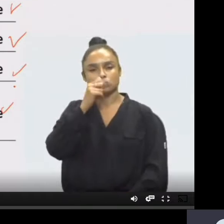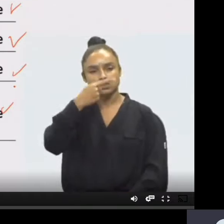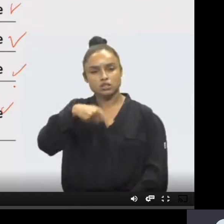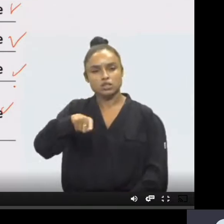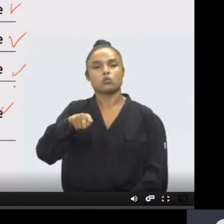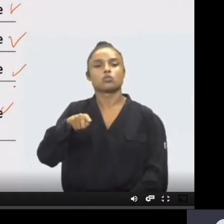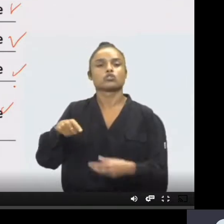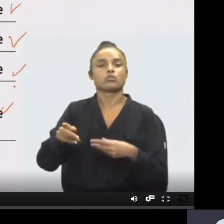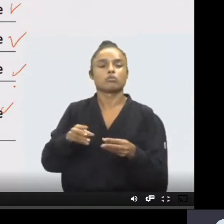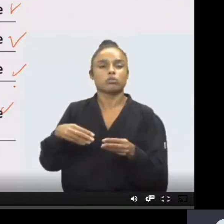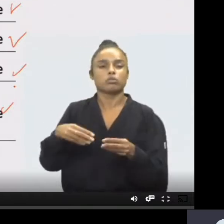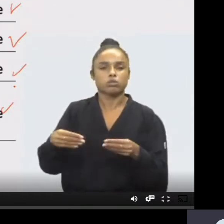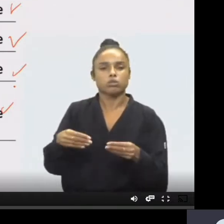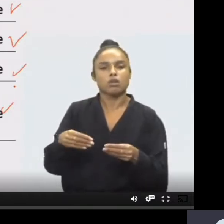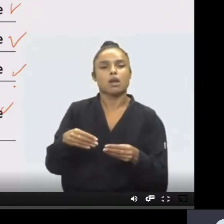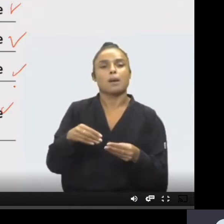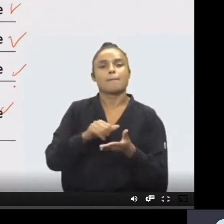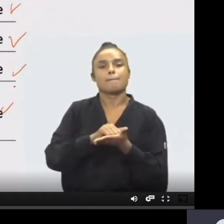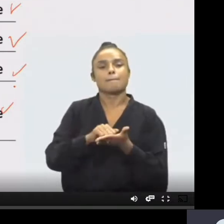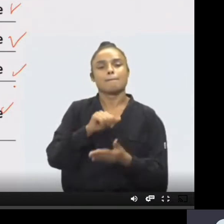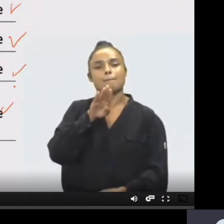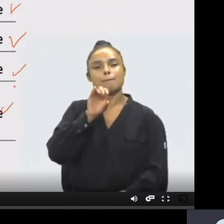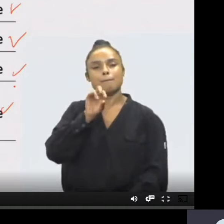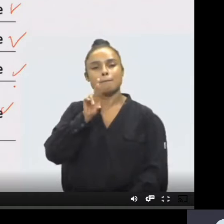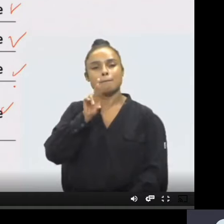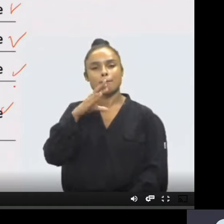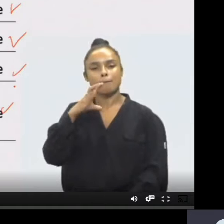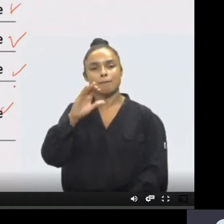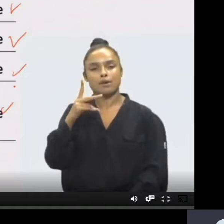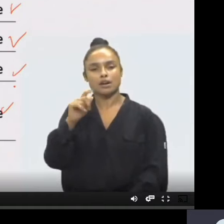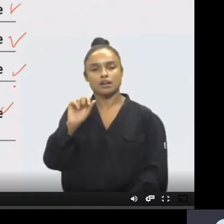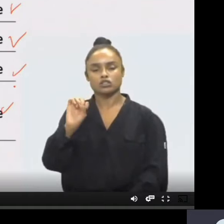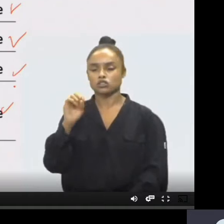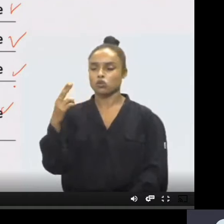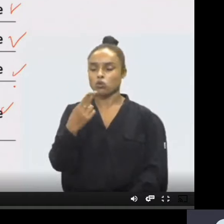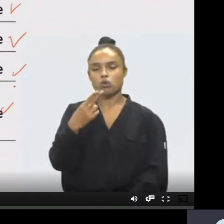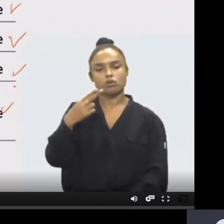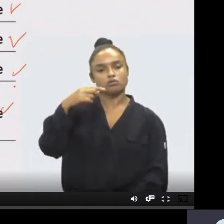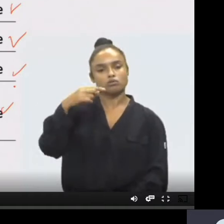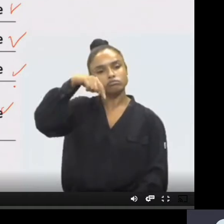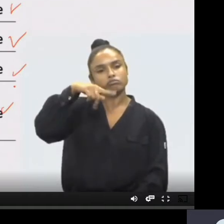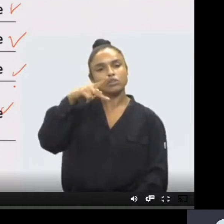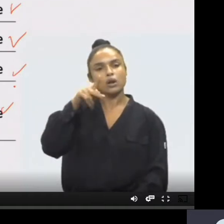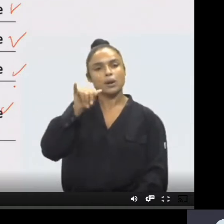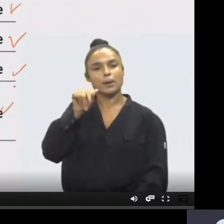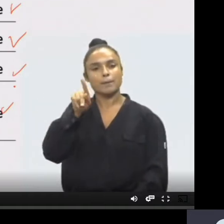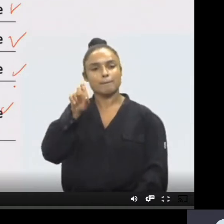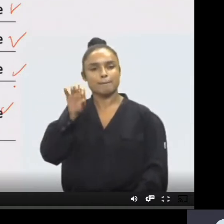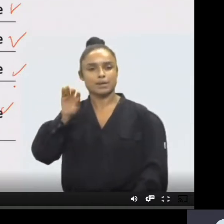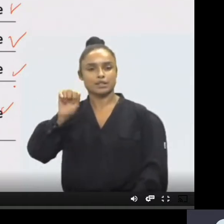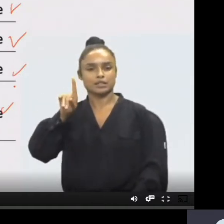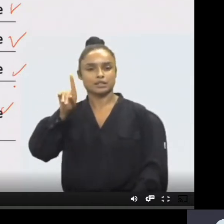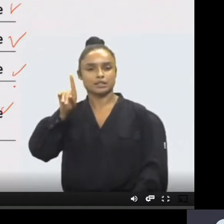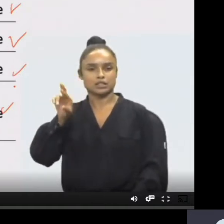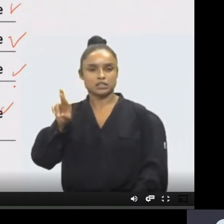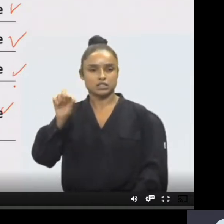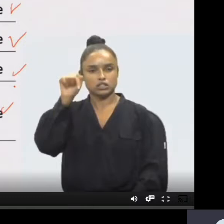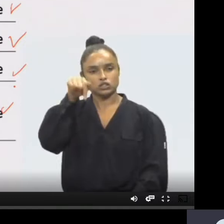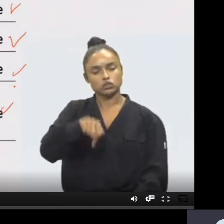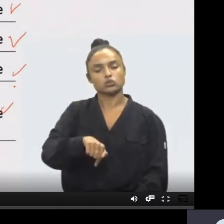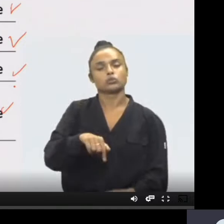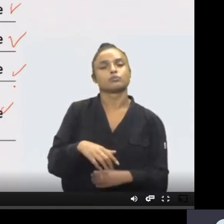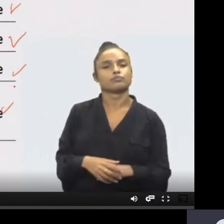de soluções, nós vamos precisar também de 2 becquerels de 100 ml. Vamos precisar, além dos becquerels, nós vamos